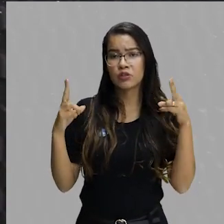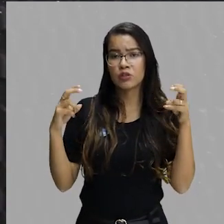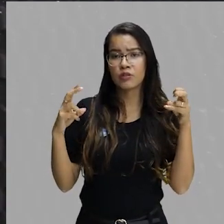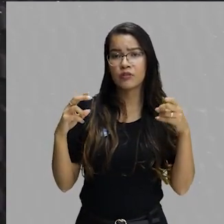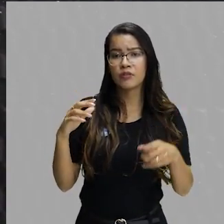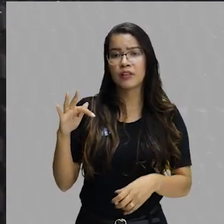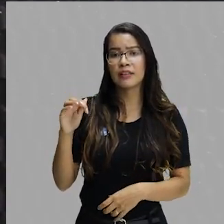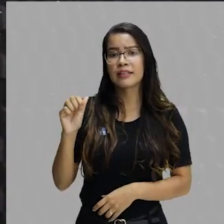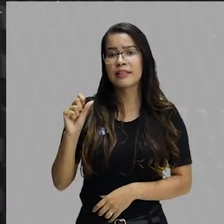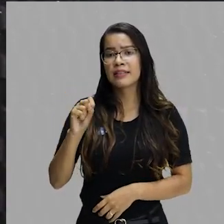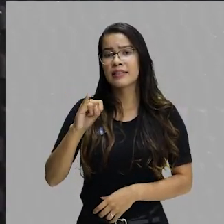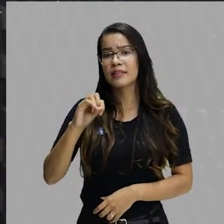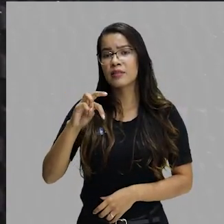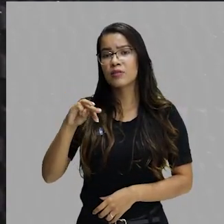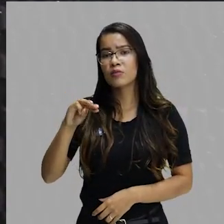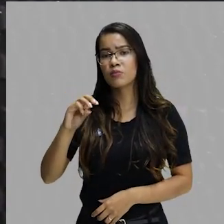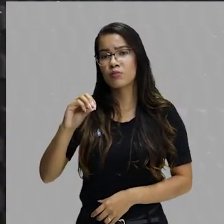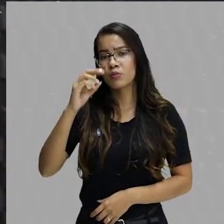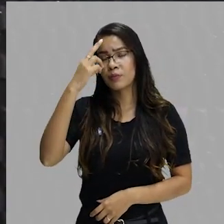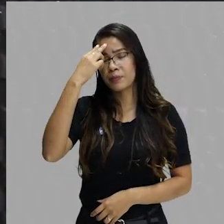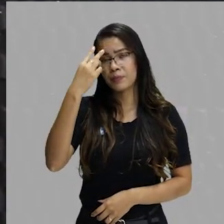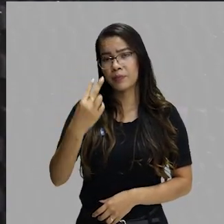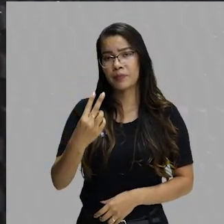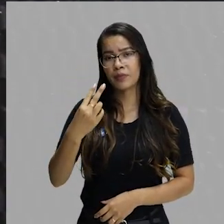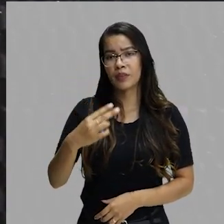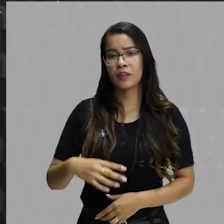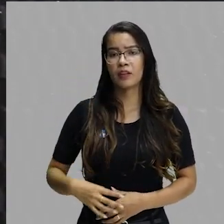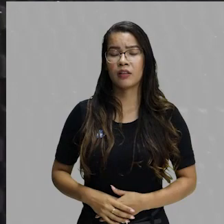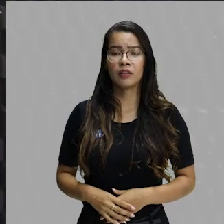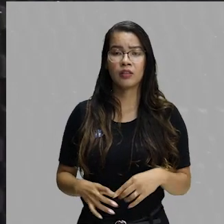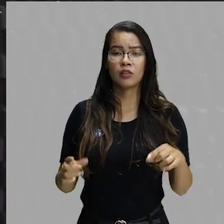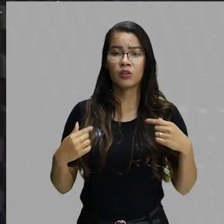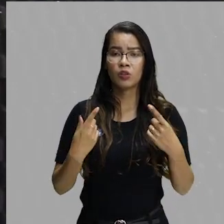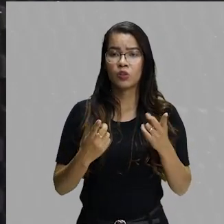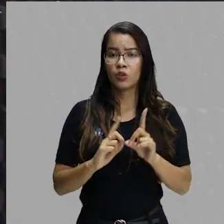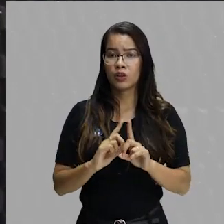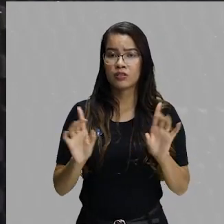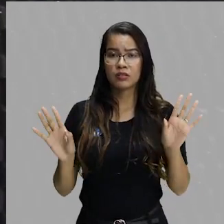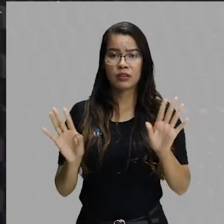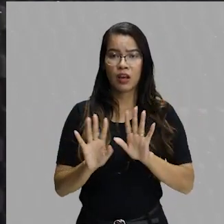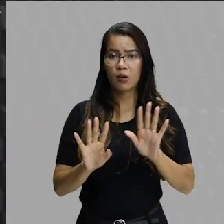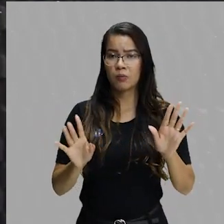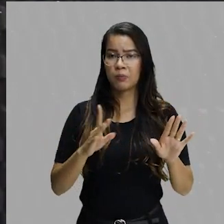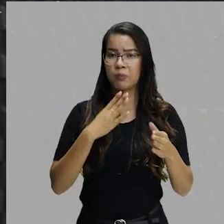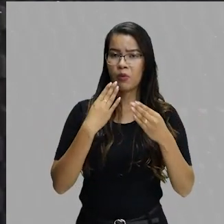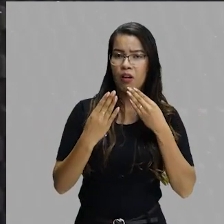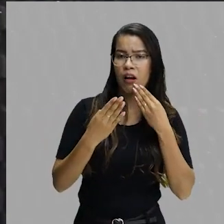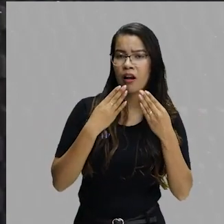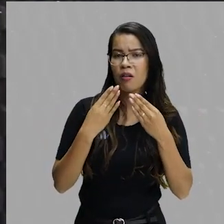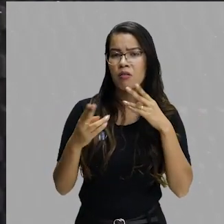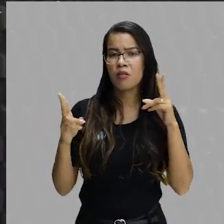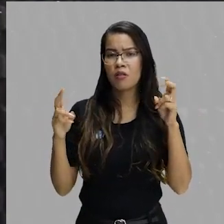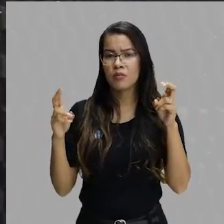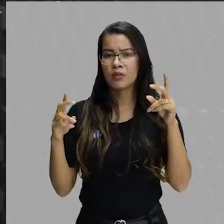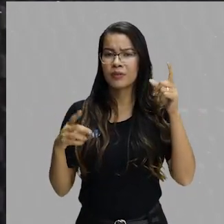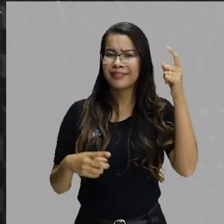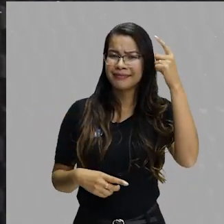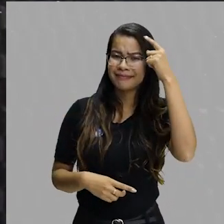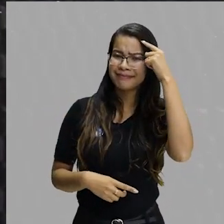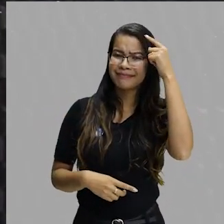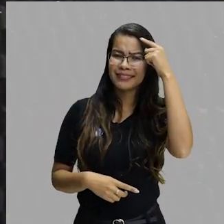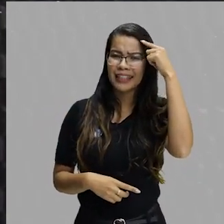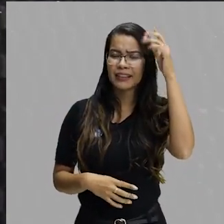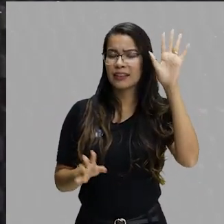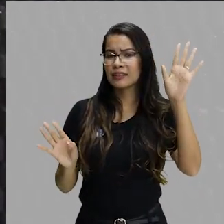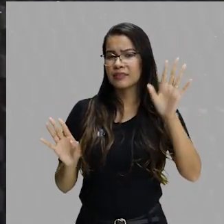Nós vamos discutir o fascismo histórico. Nós não vamos debater o fascismo do ponto de vista ideológico, porque aí eu teria que